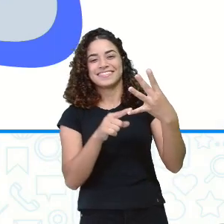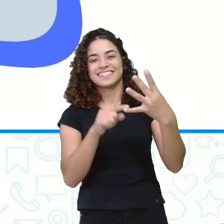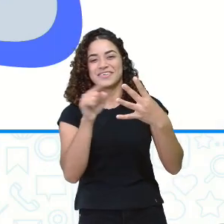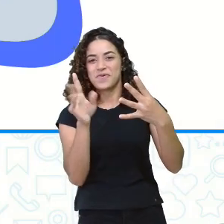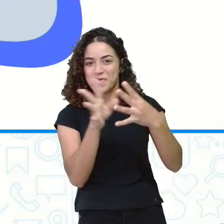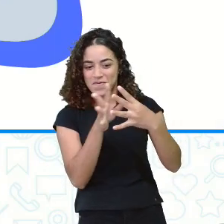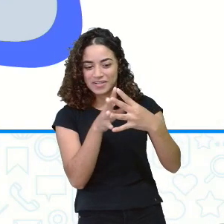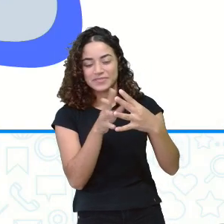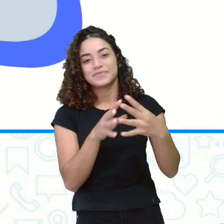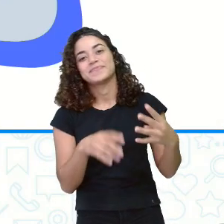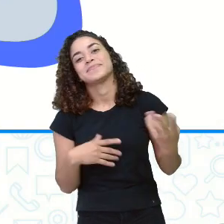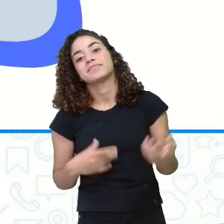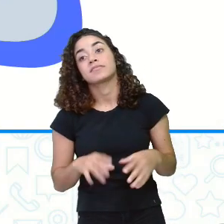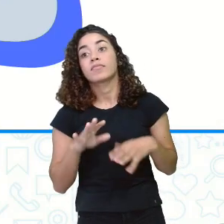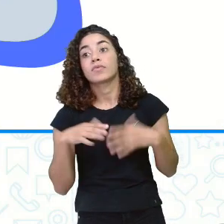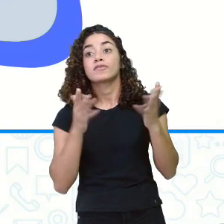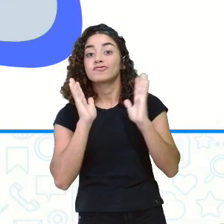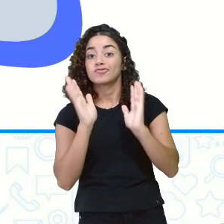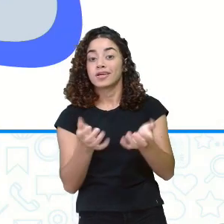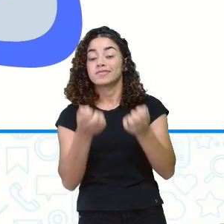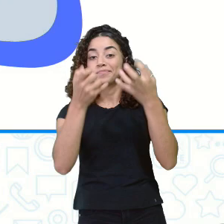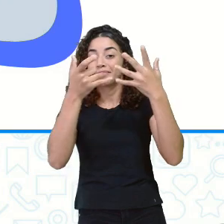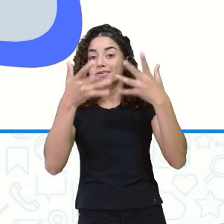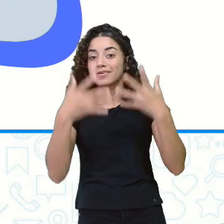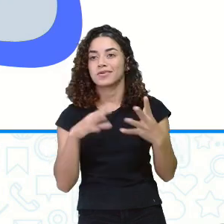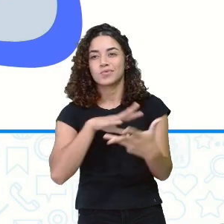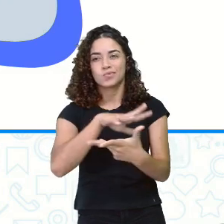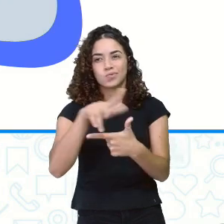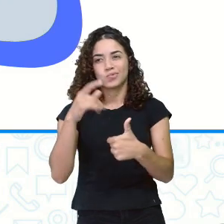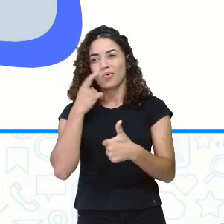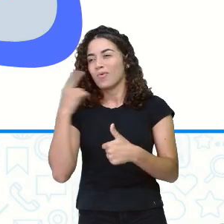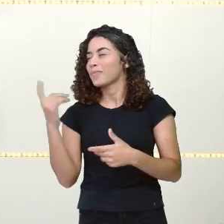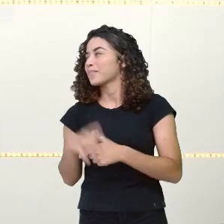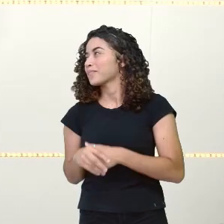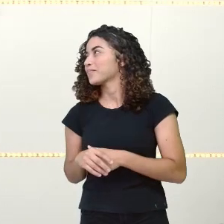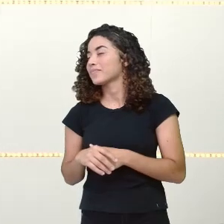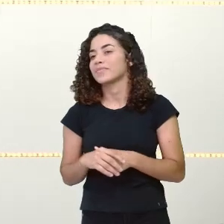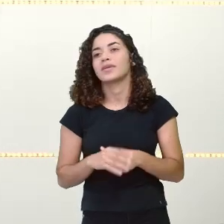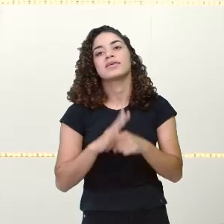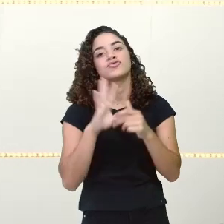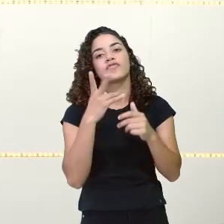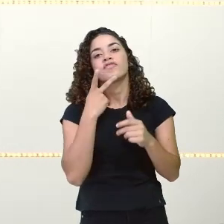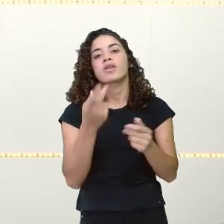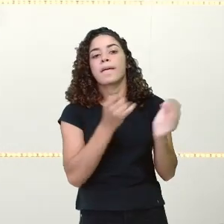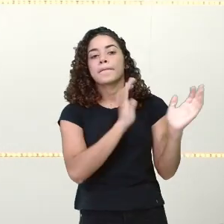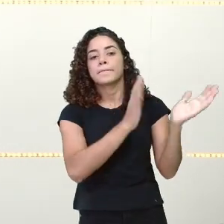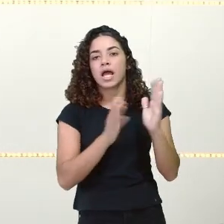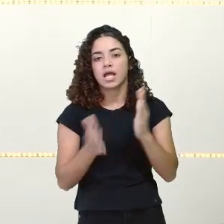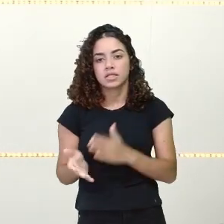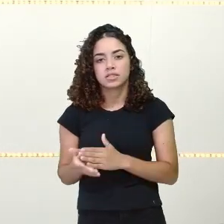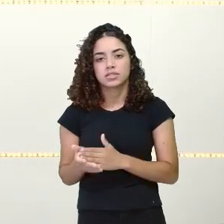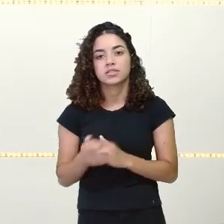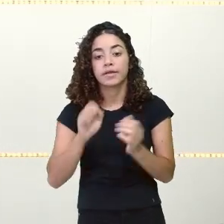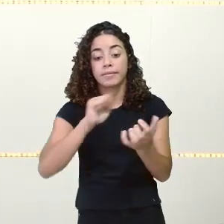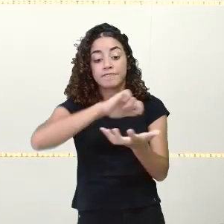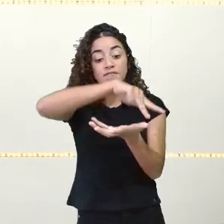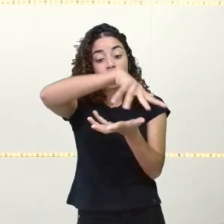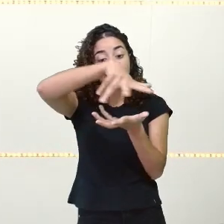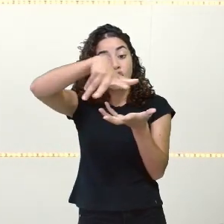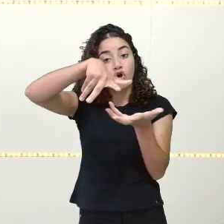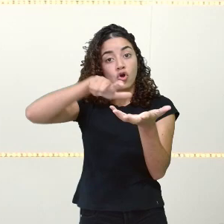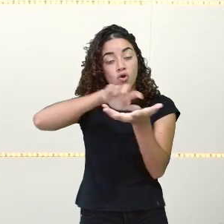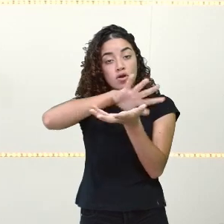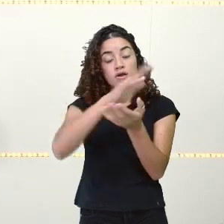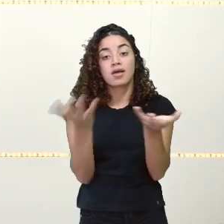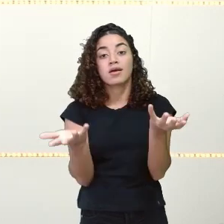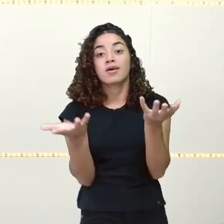de falar. Falando nisso tudo, que eu já mostrei quais são as partes da Terra, por fora, a gente também